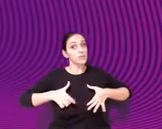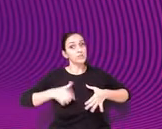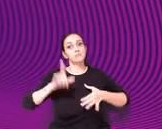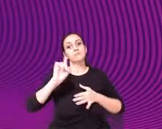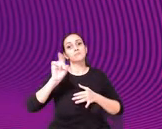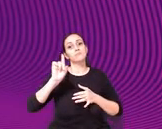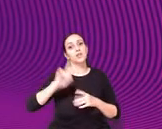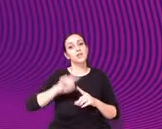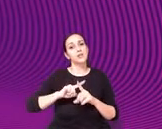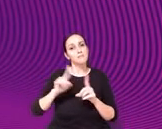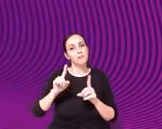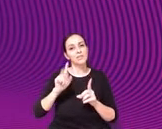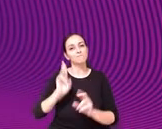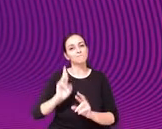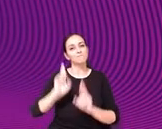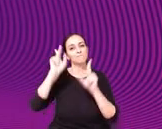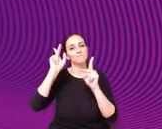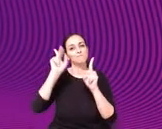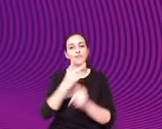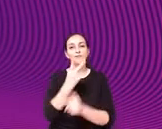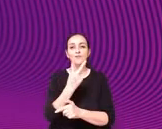importante disfunção, 20%.